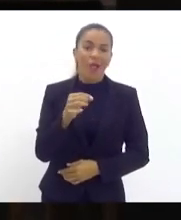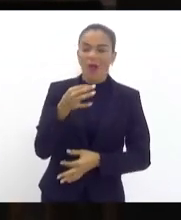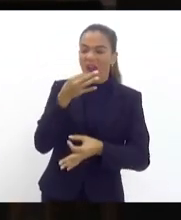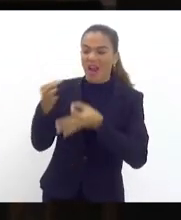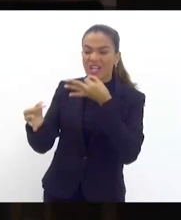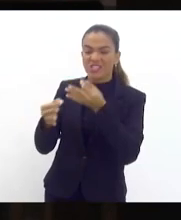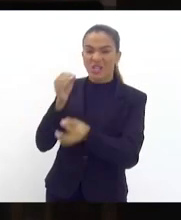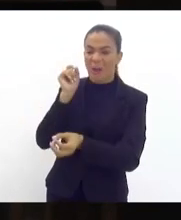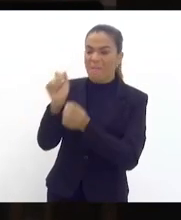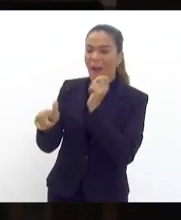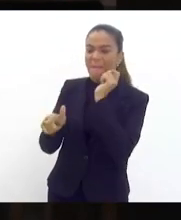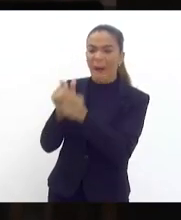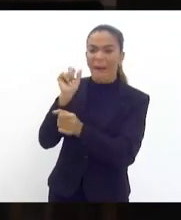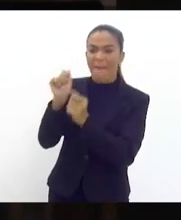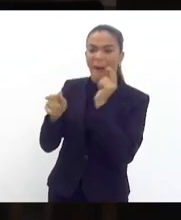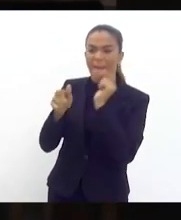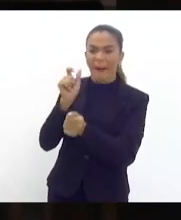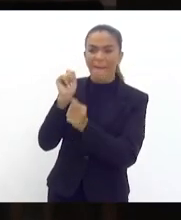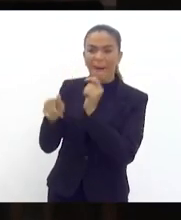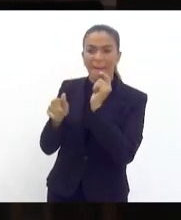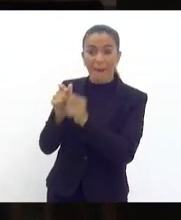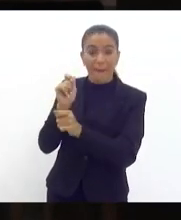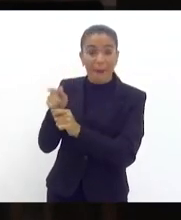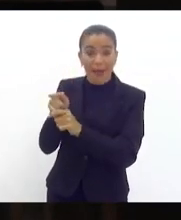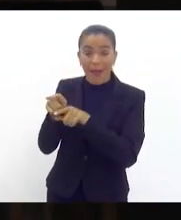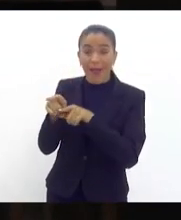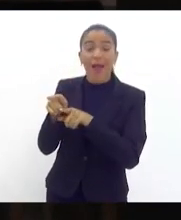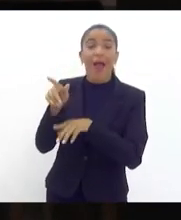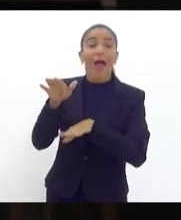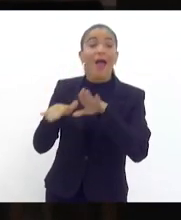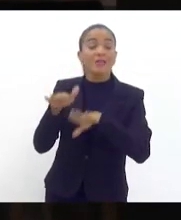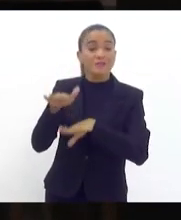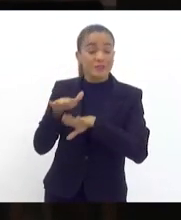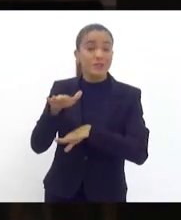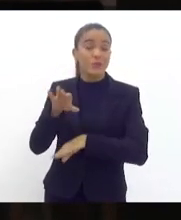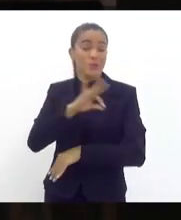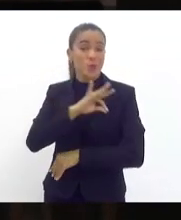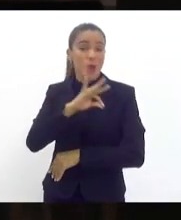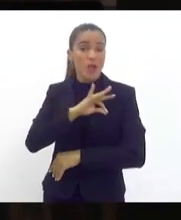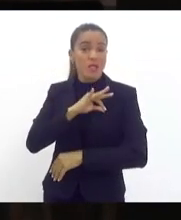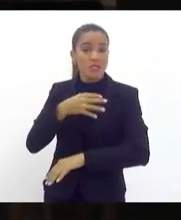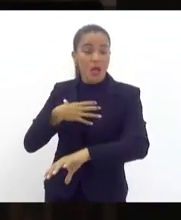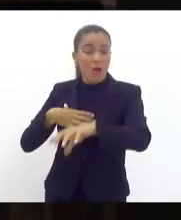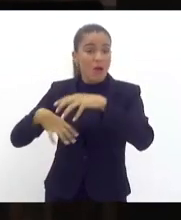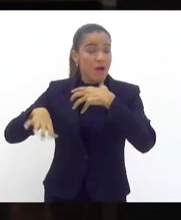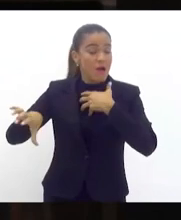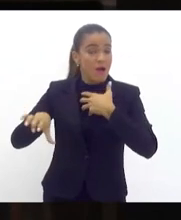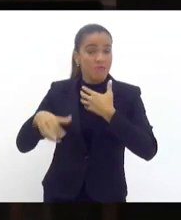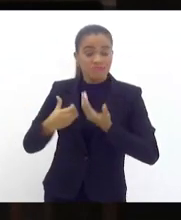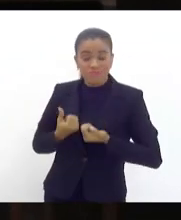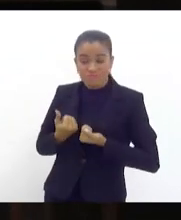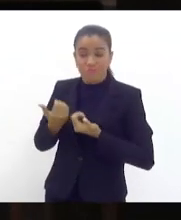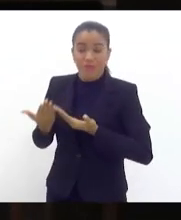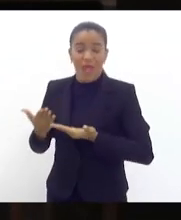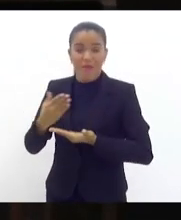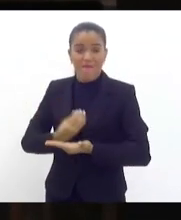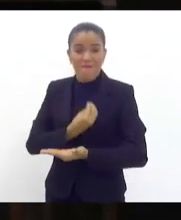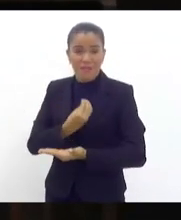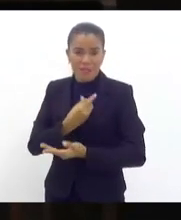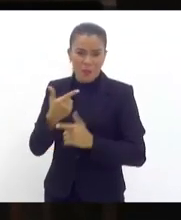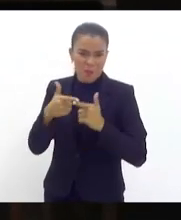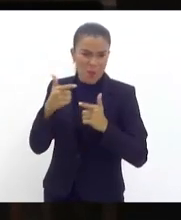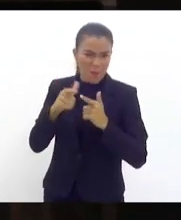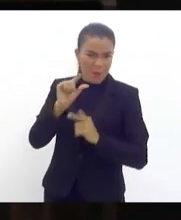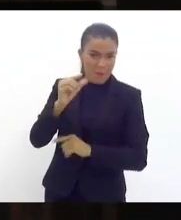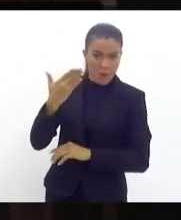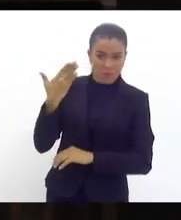critica muitas vezes dá uma sua vida por uma outra pessoa qualquer eu tive um problema recente